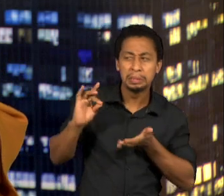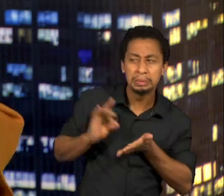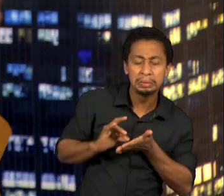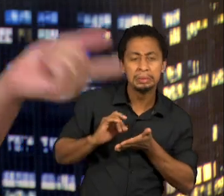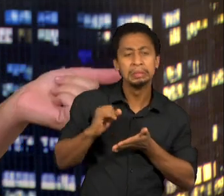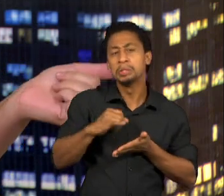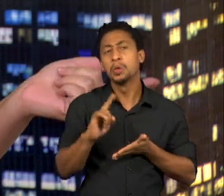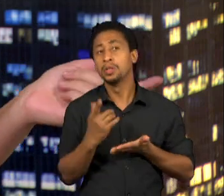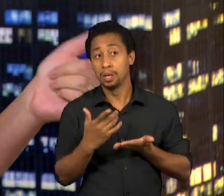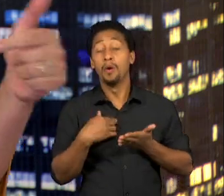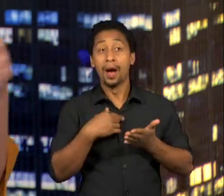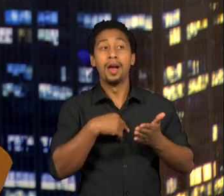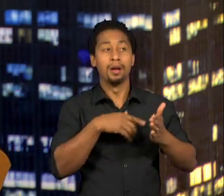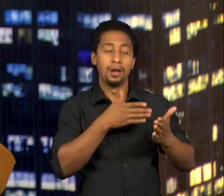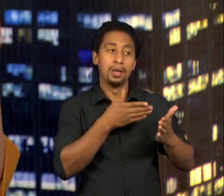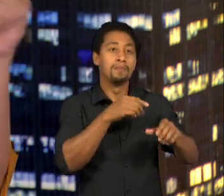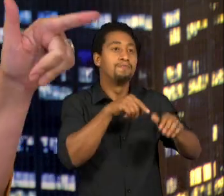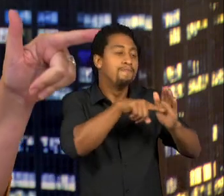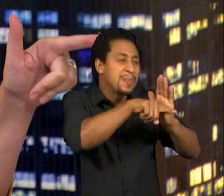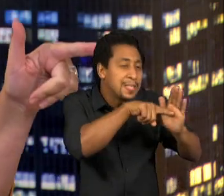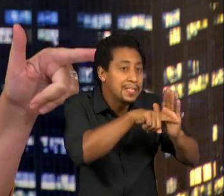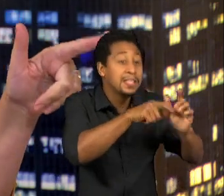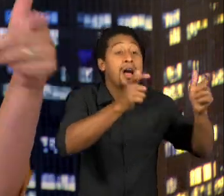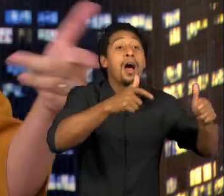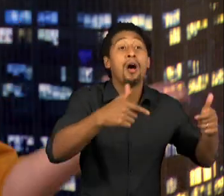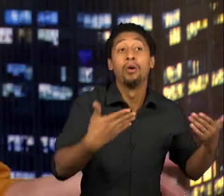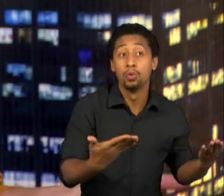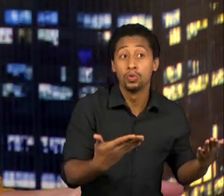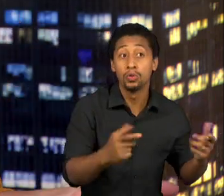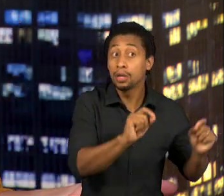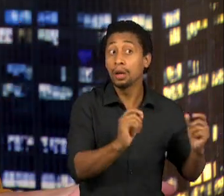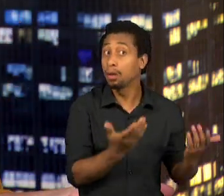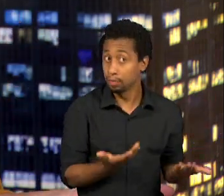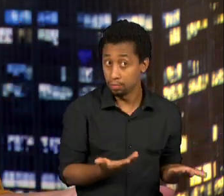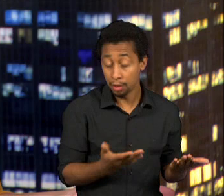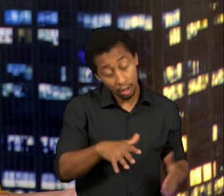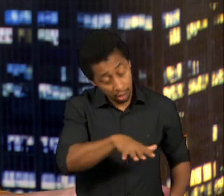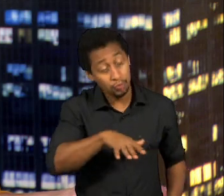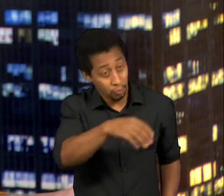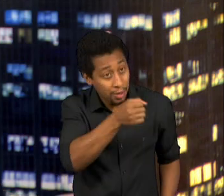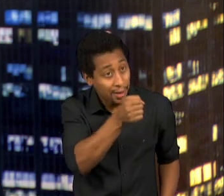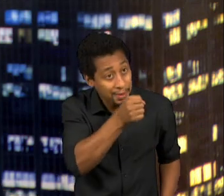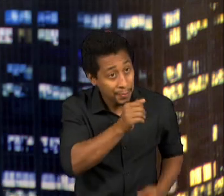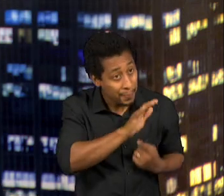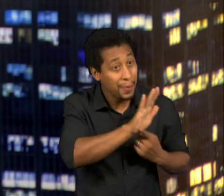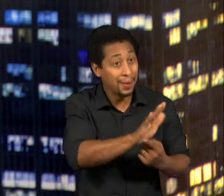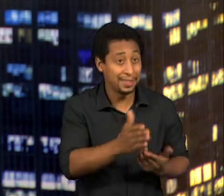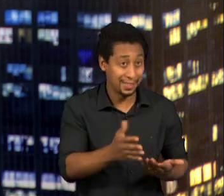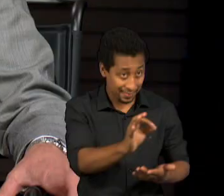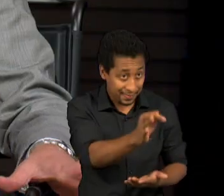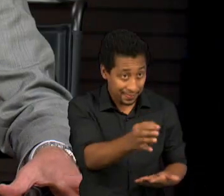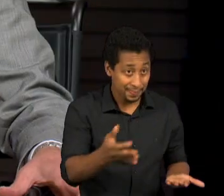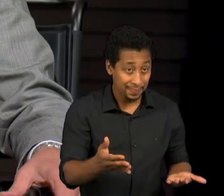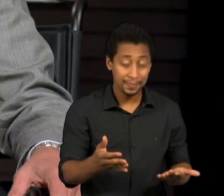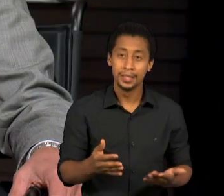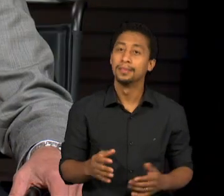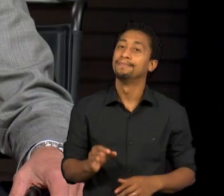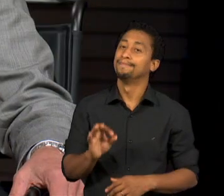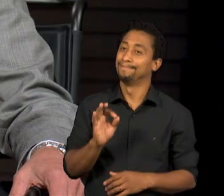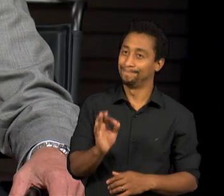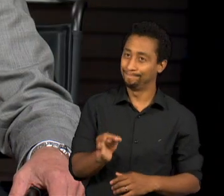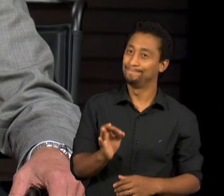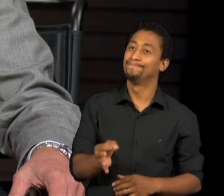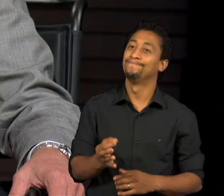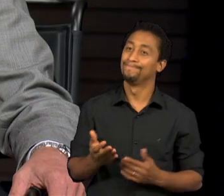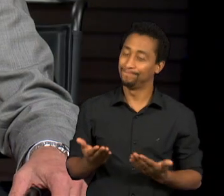verdade, será que é fato, será que é falso, e quem é que faz esse papel? É o jornalista também, não é, Budi? Com certeza.